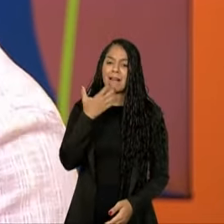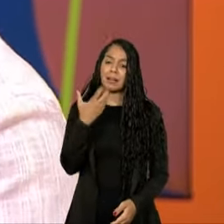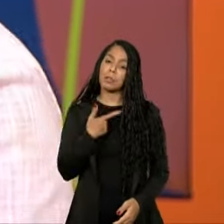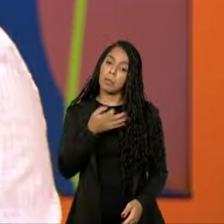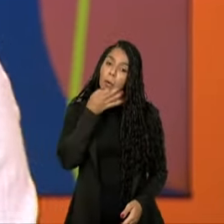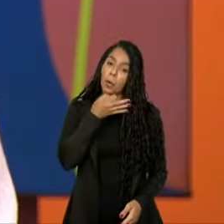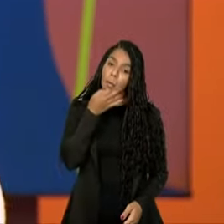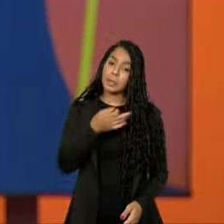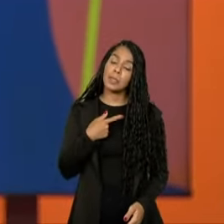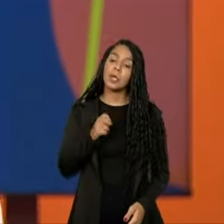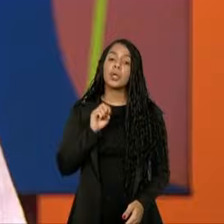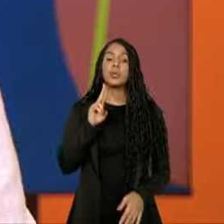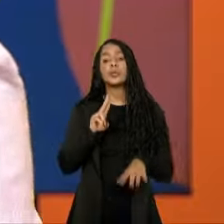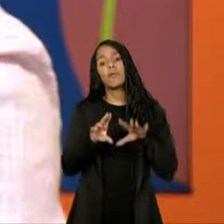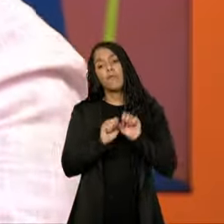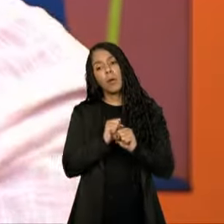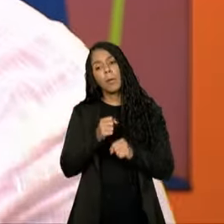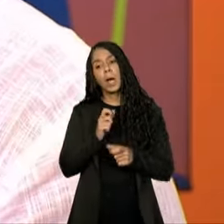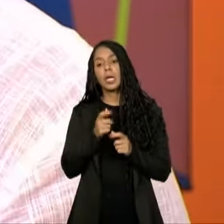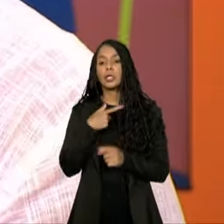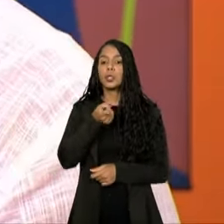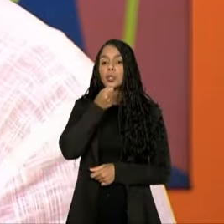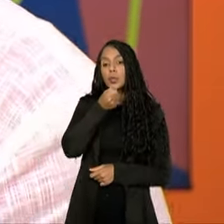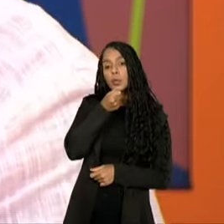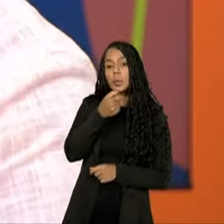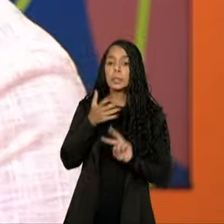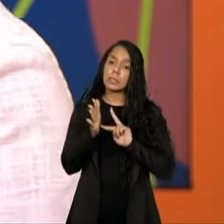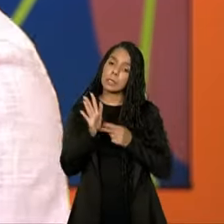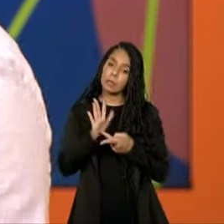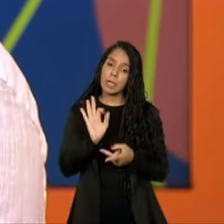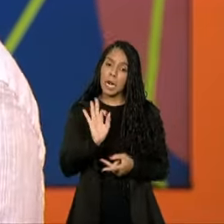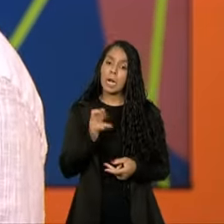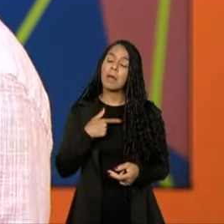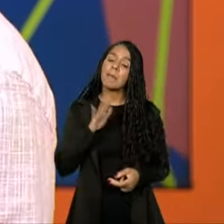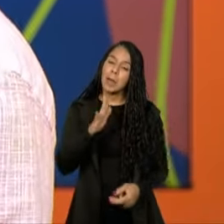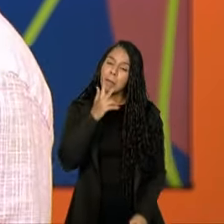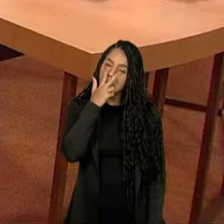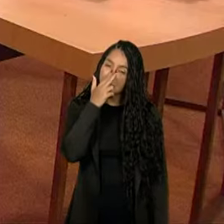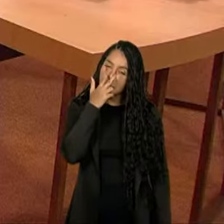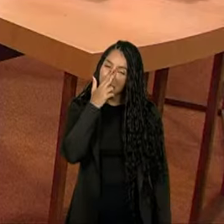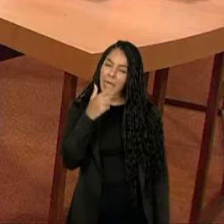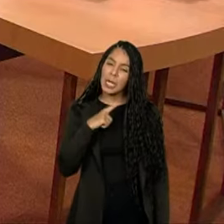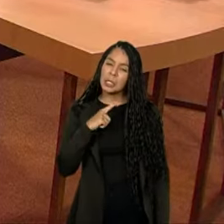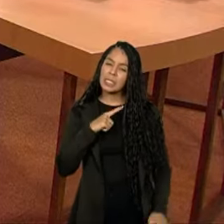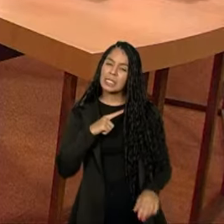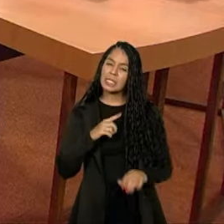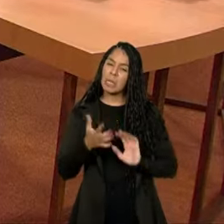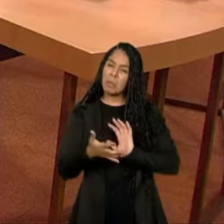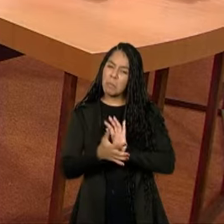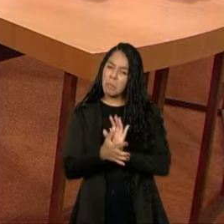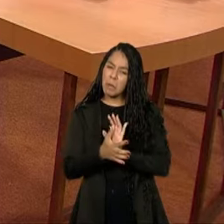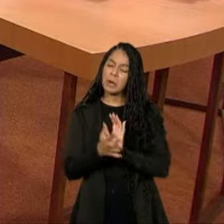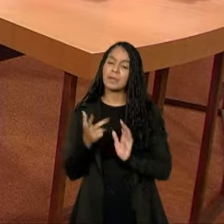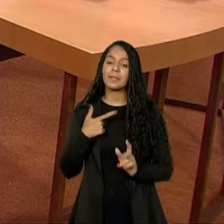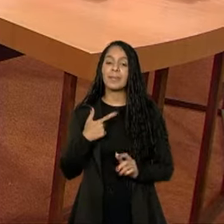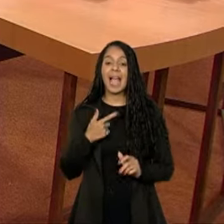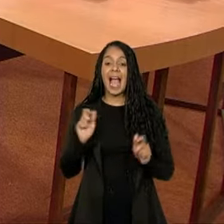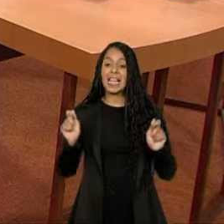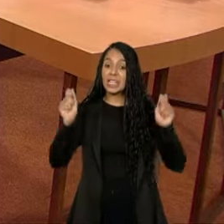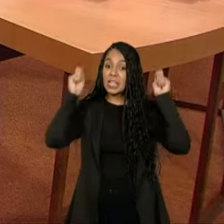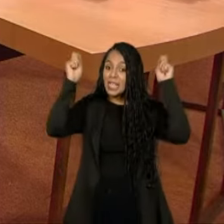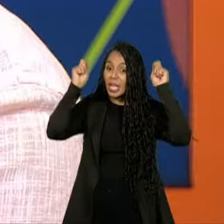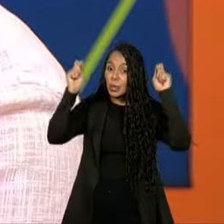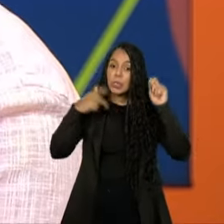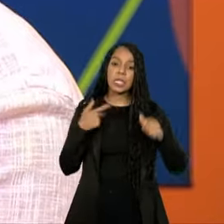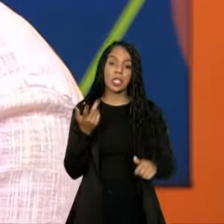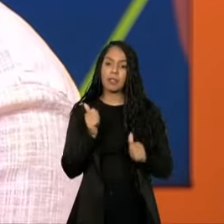falo, eu sou formado em jornalismo, isso não que isso significa alguma coisa, mas parece que há um preconceito. E aí na torcida de futebol,